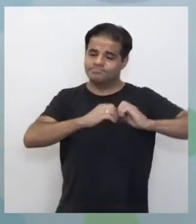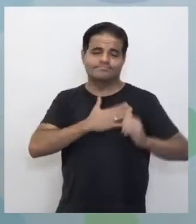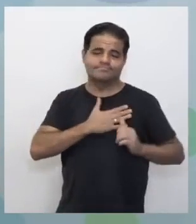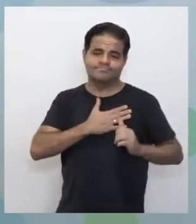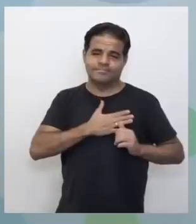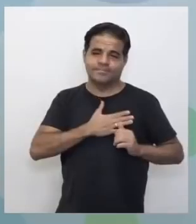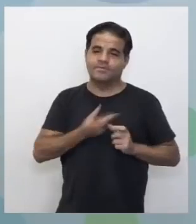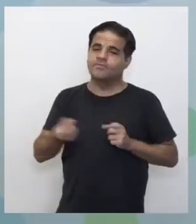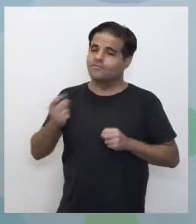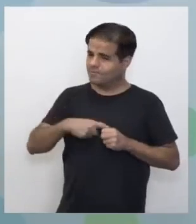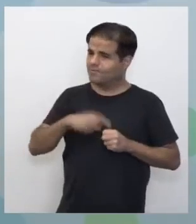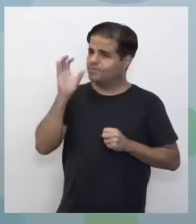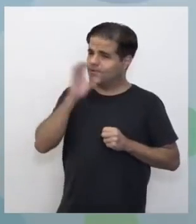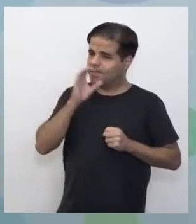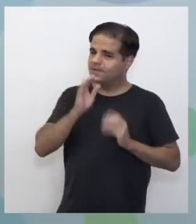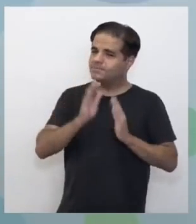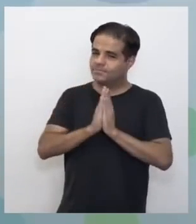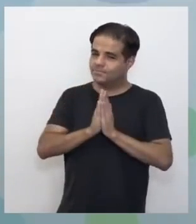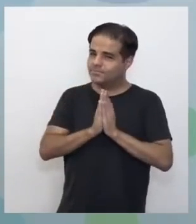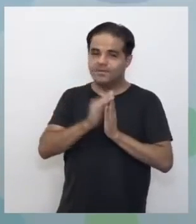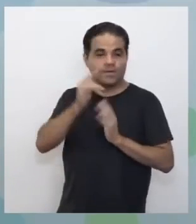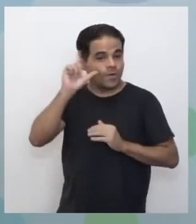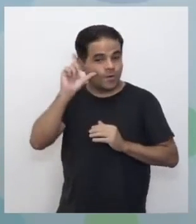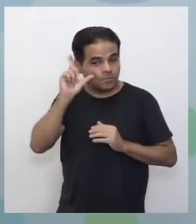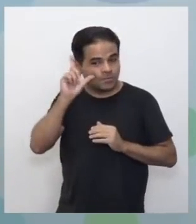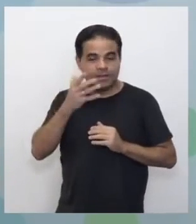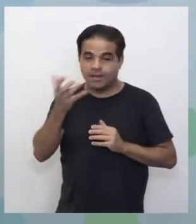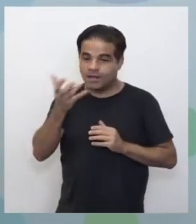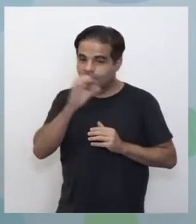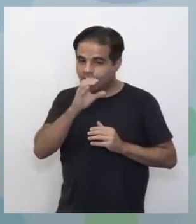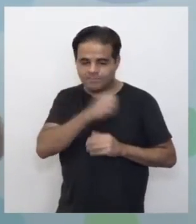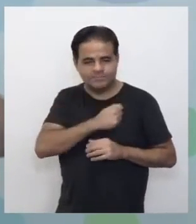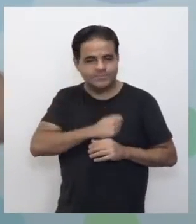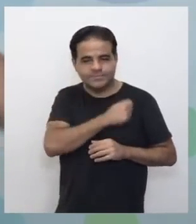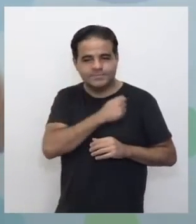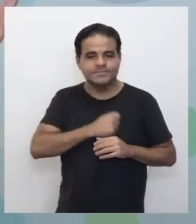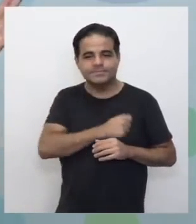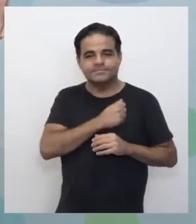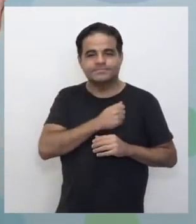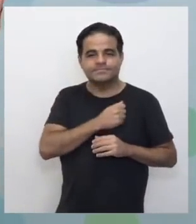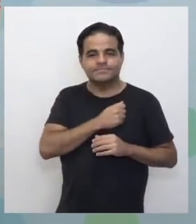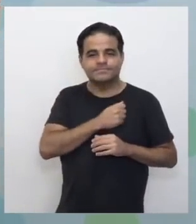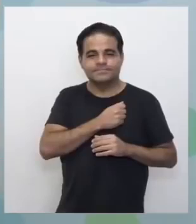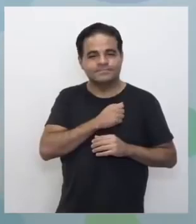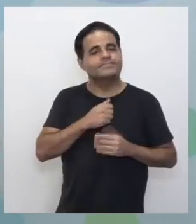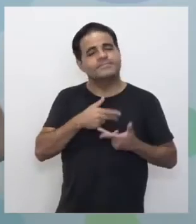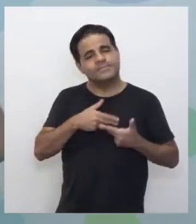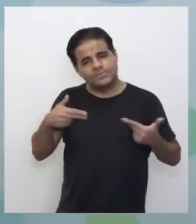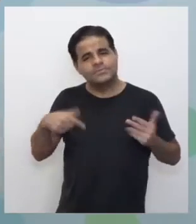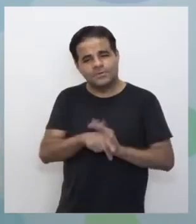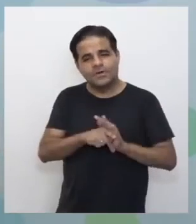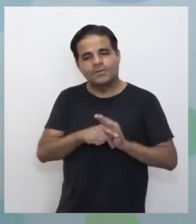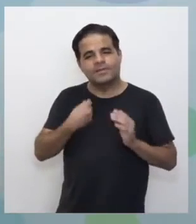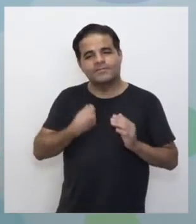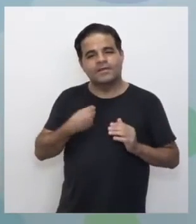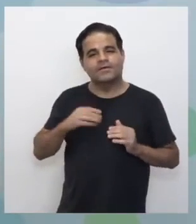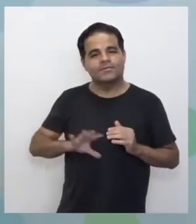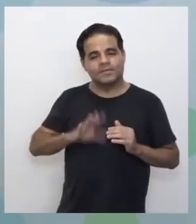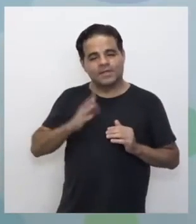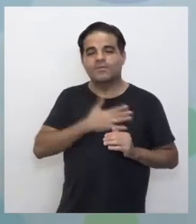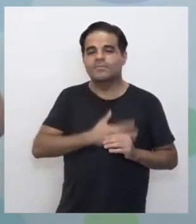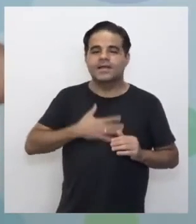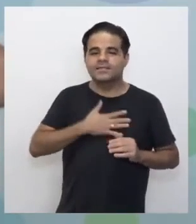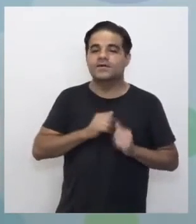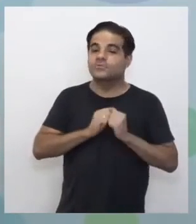Marconi, volta logo, entendeu? Pra ontem, estamos com saudades já. Mas eventualidades da vida, enfim, é sempre um prazer